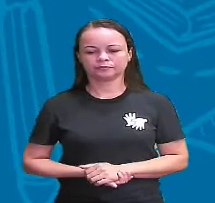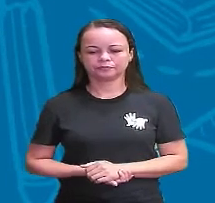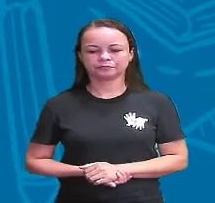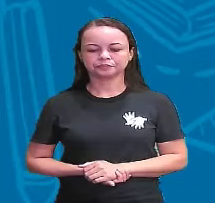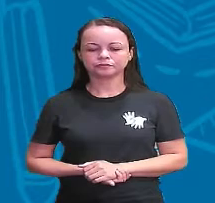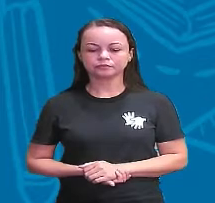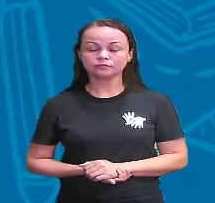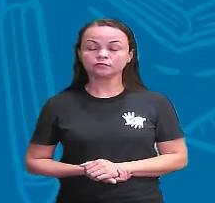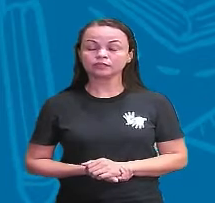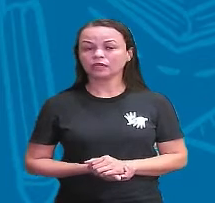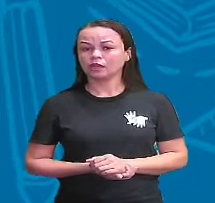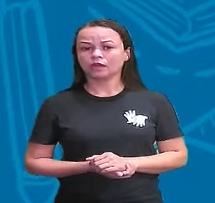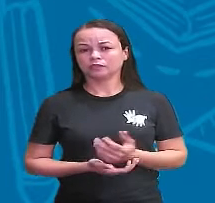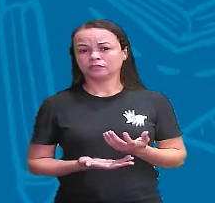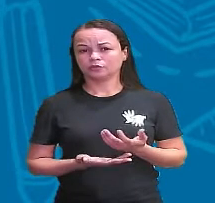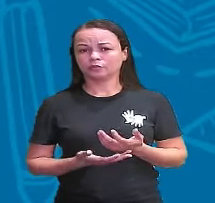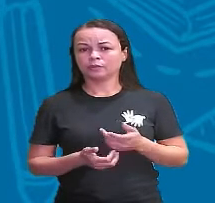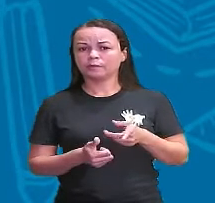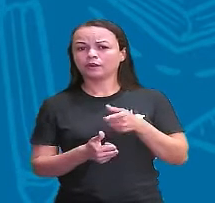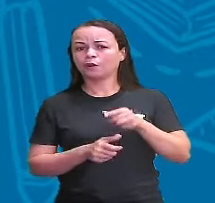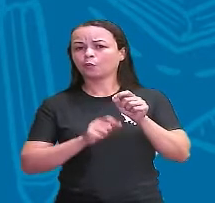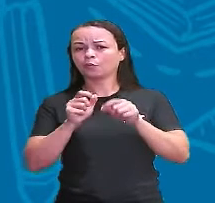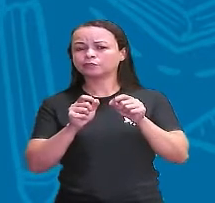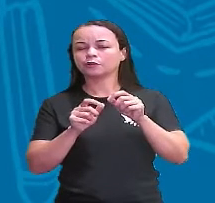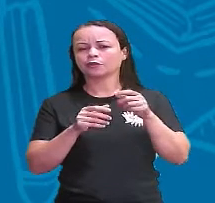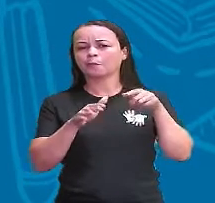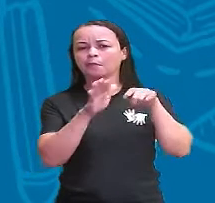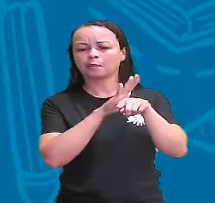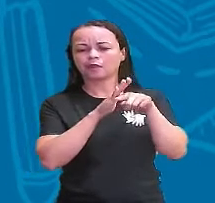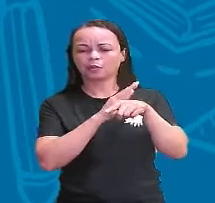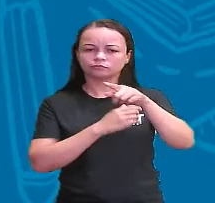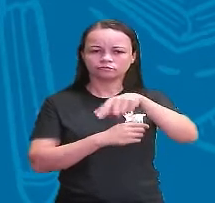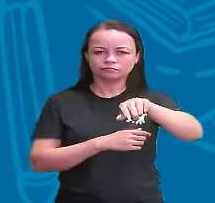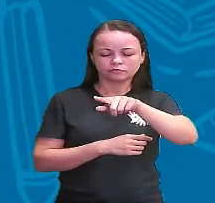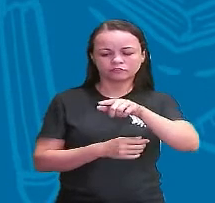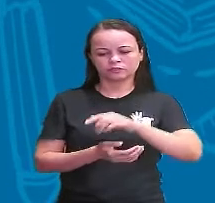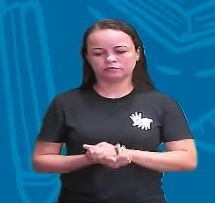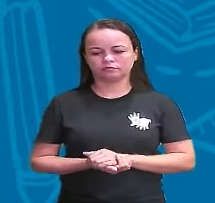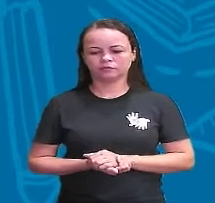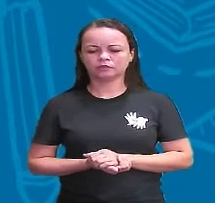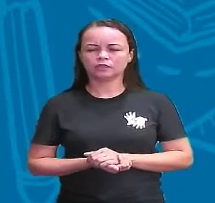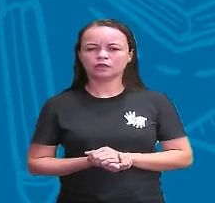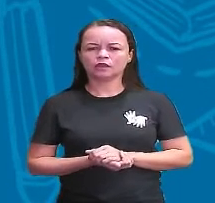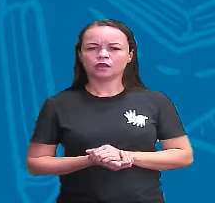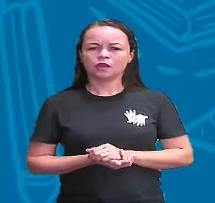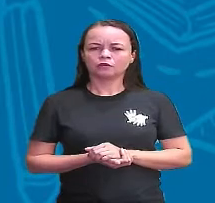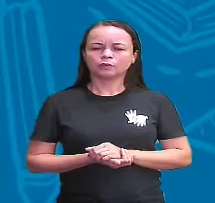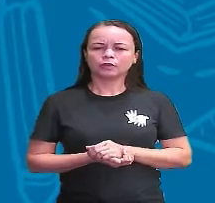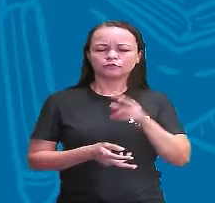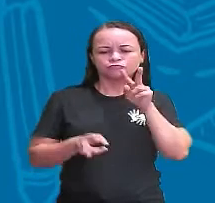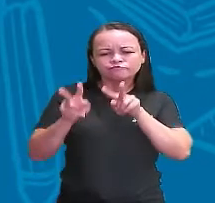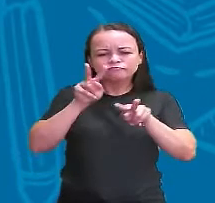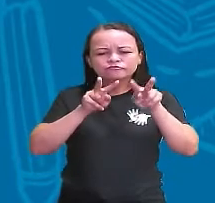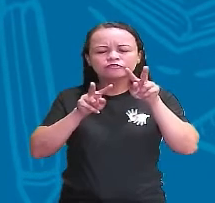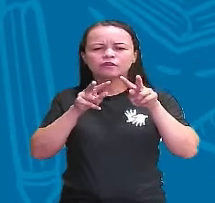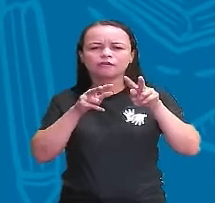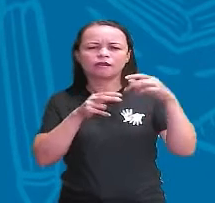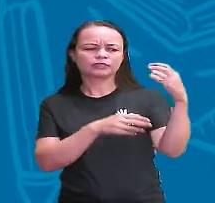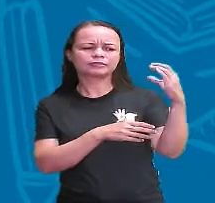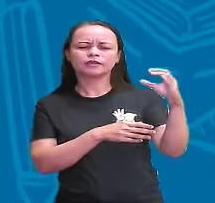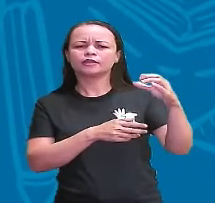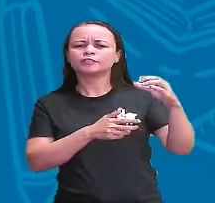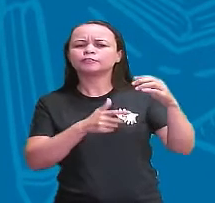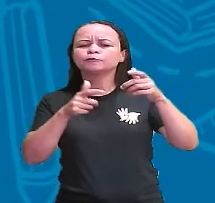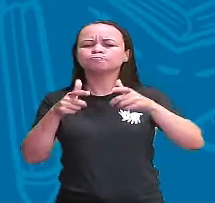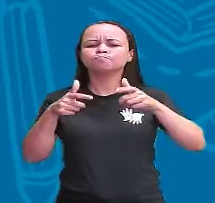primeira coisa que eu faço para vocês é uma pergunta, tá certo? Onde podemos enxergar a ciência? Será que a ciência